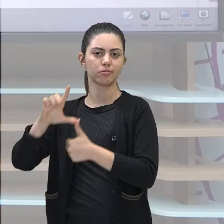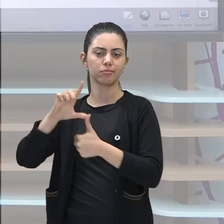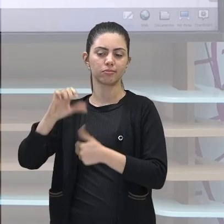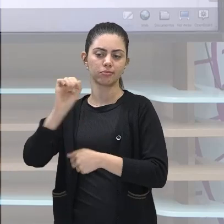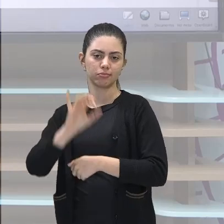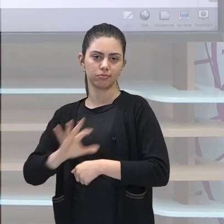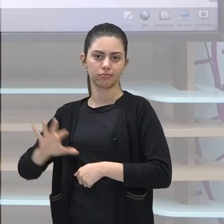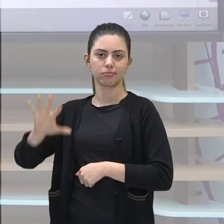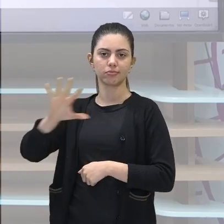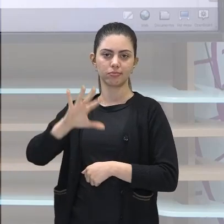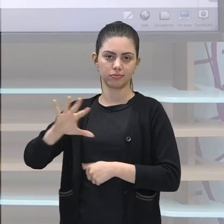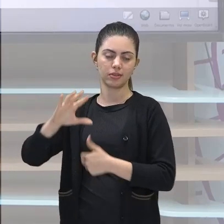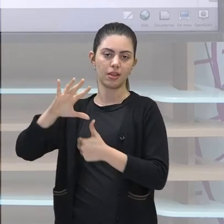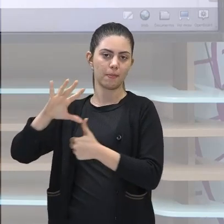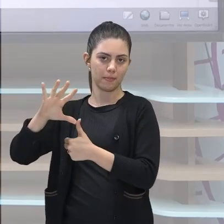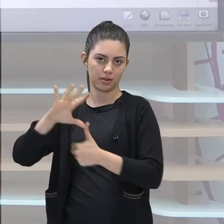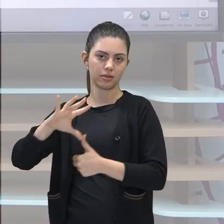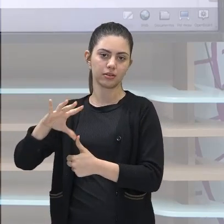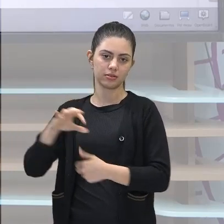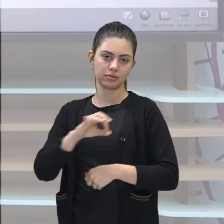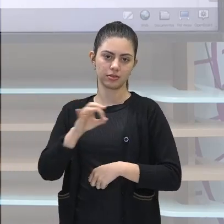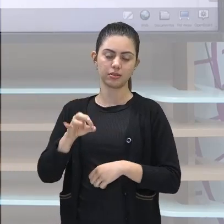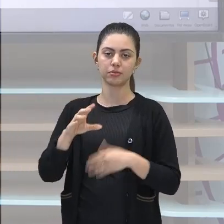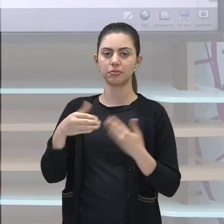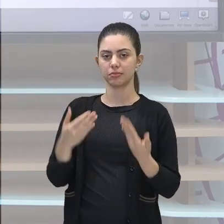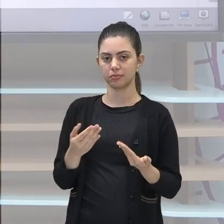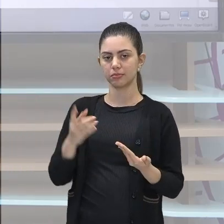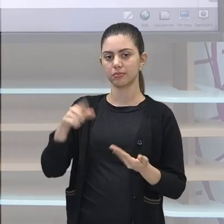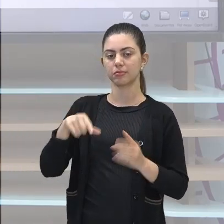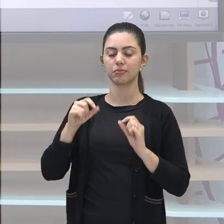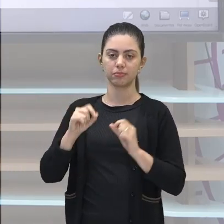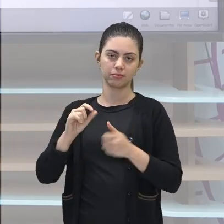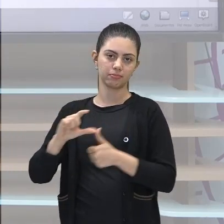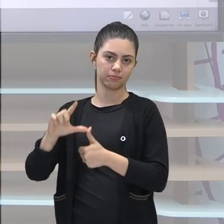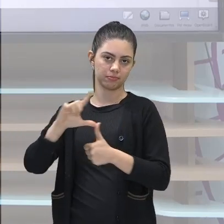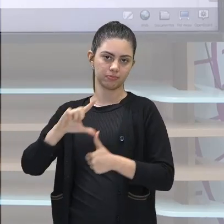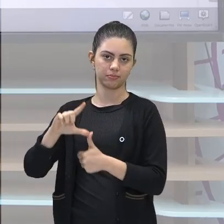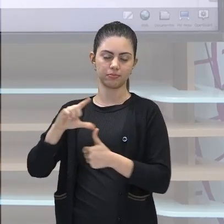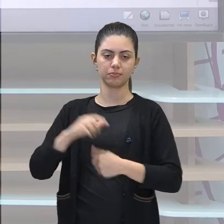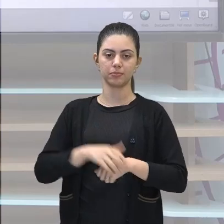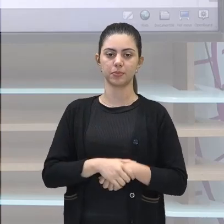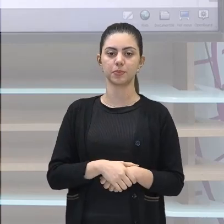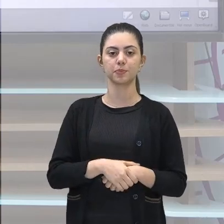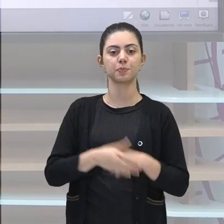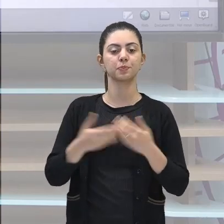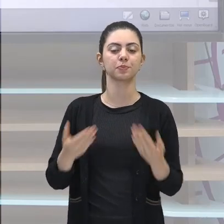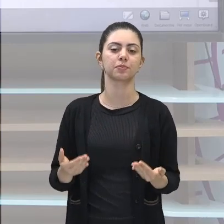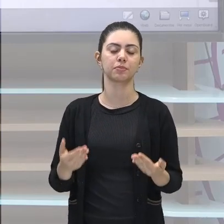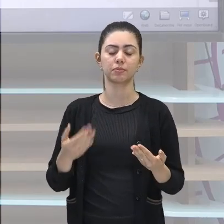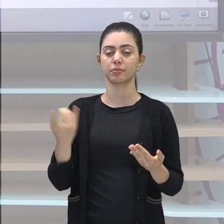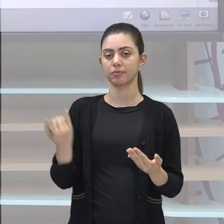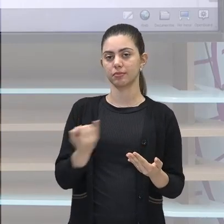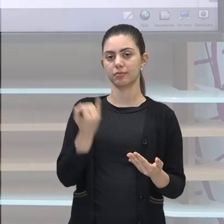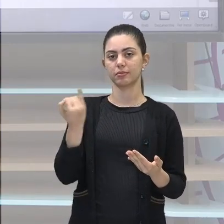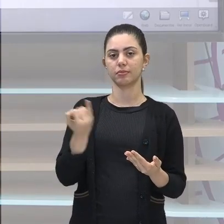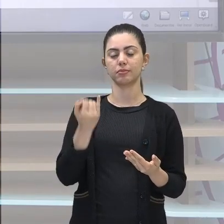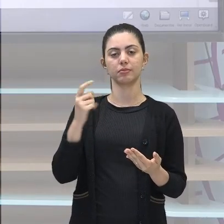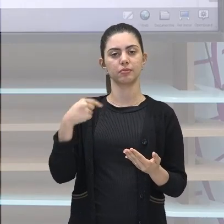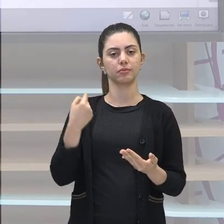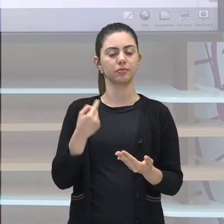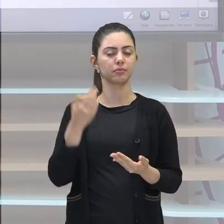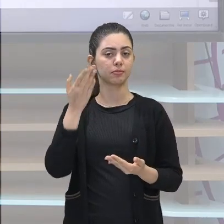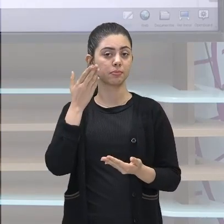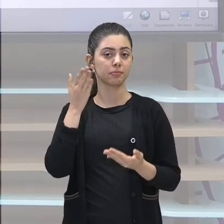continente americano, aquilo que chamamos de América Latina. Então, é importante